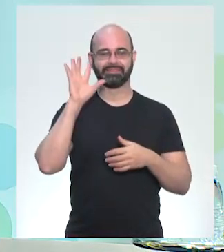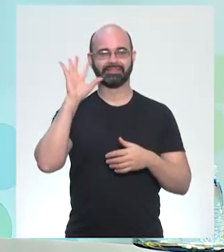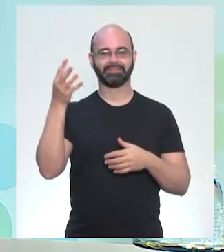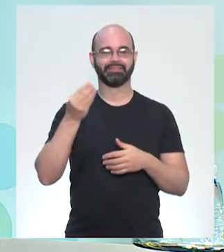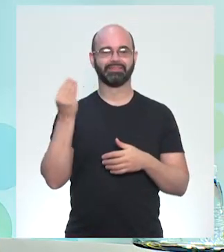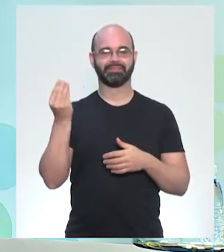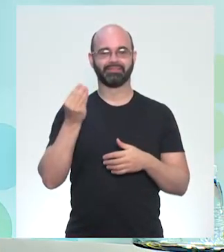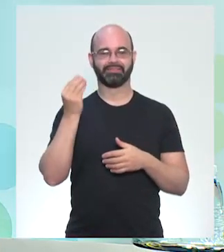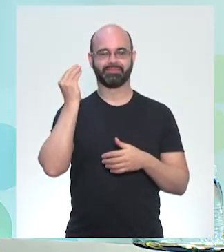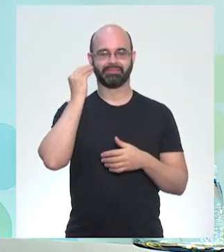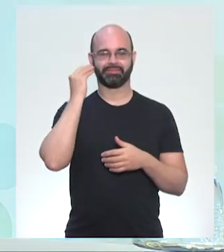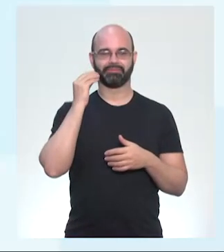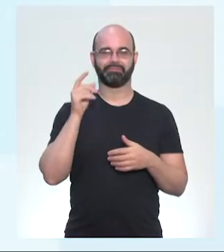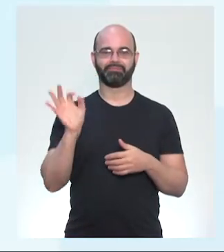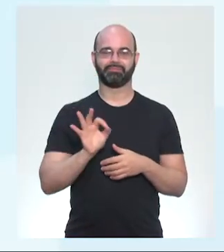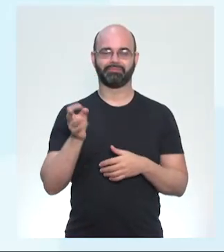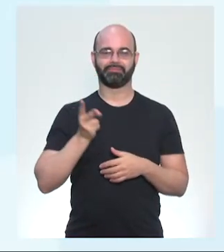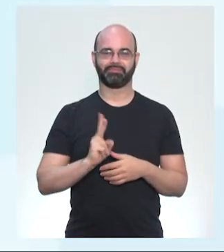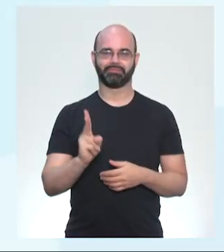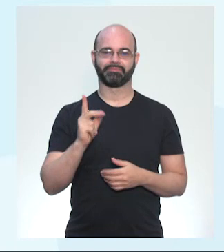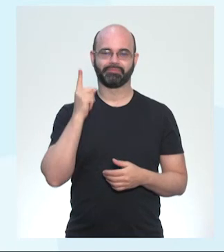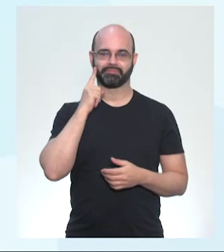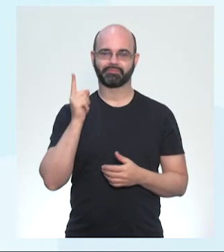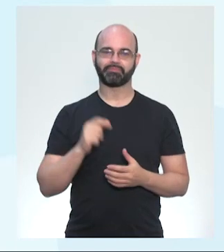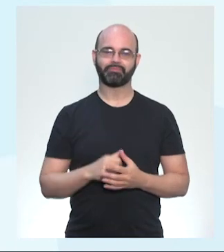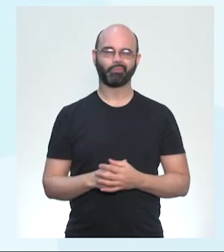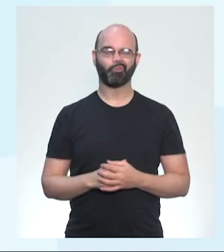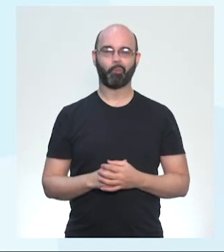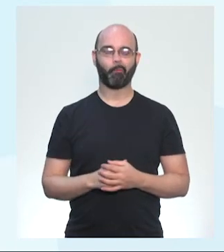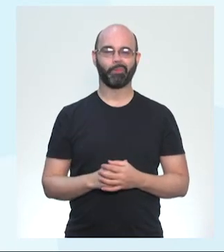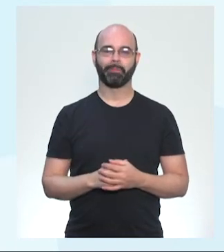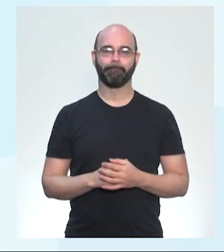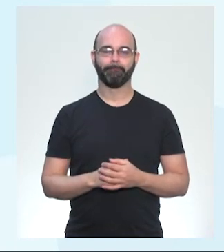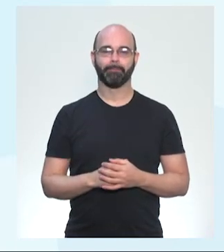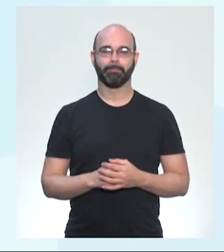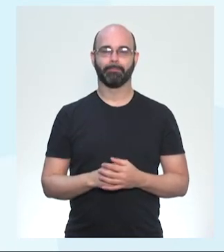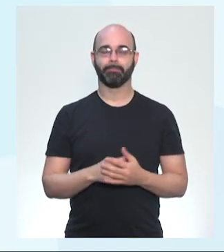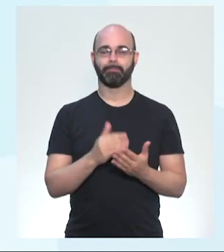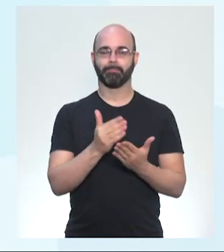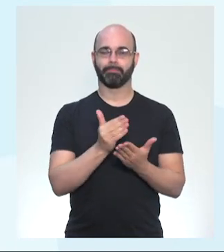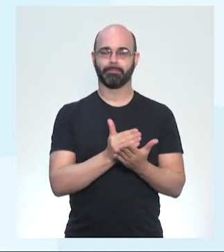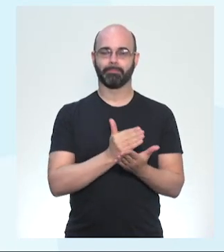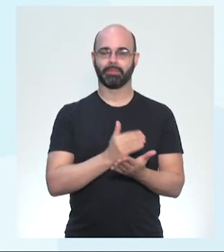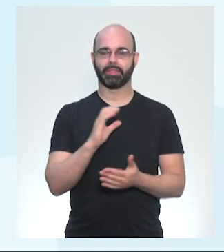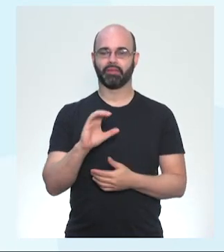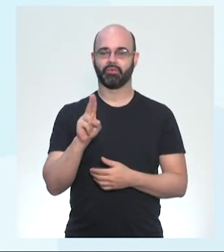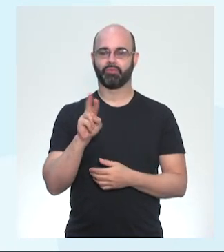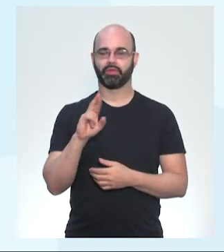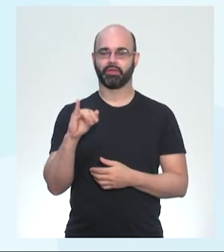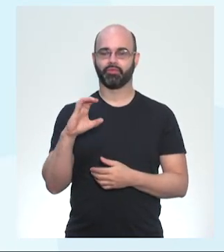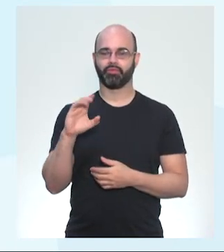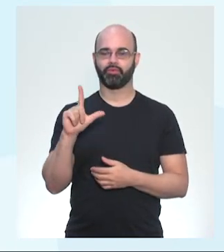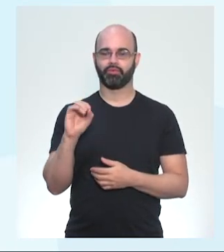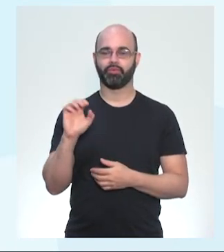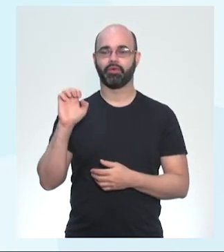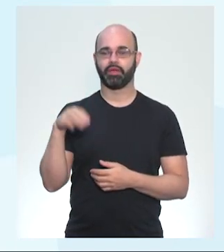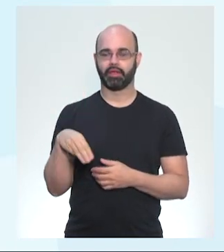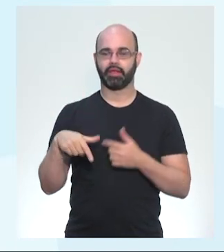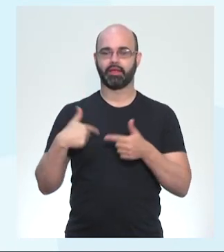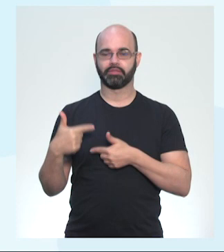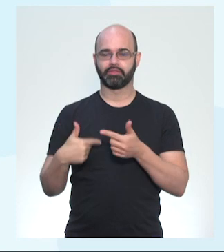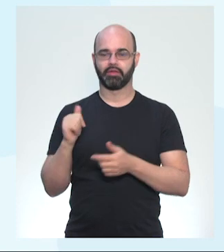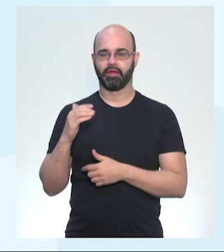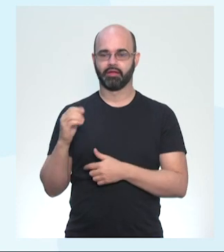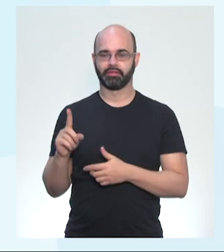Legal. Ainda das porcentagens, ó. Lá no currículo, no currículo em ação de vocês, na página 139,